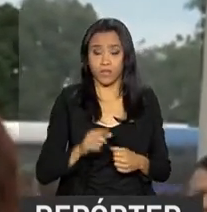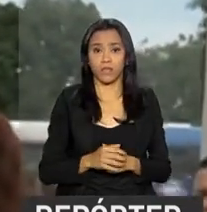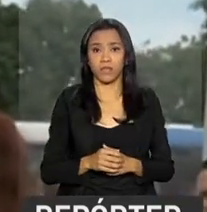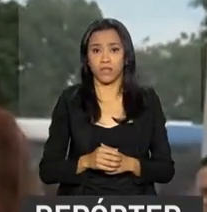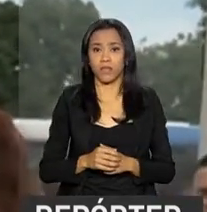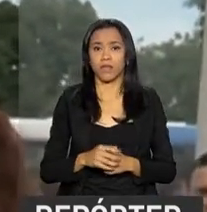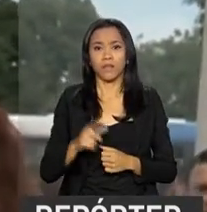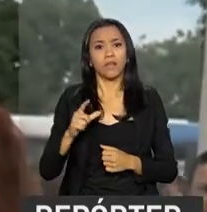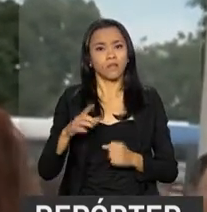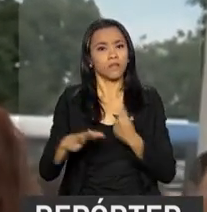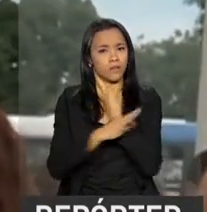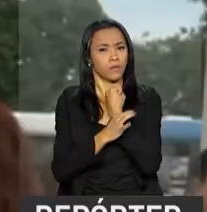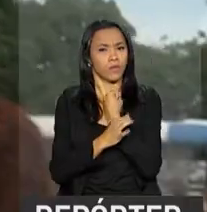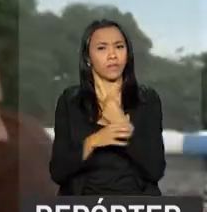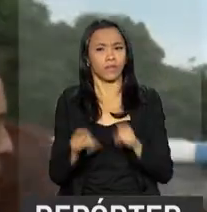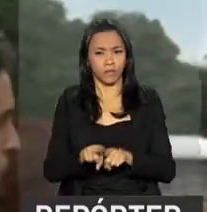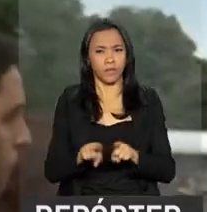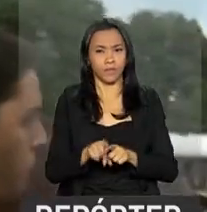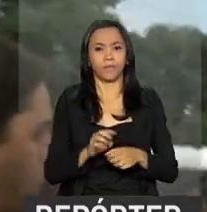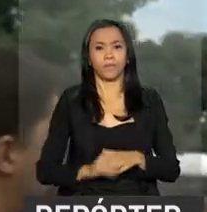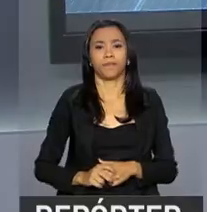e segurança também, né?